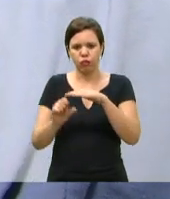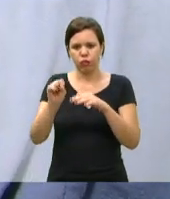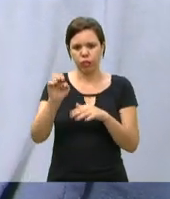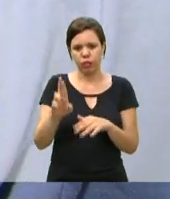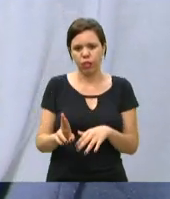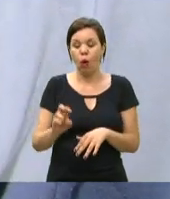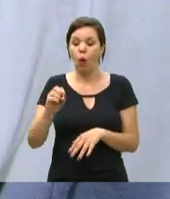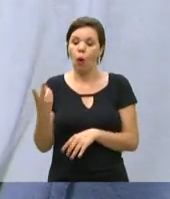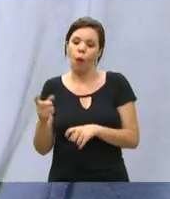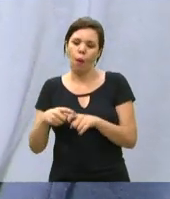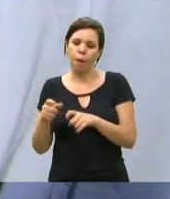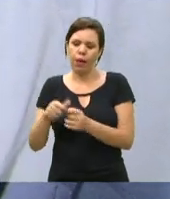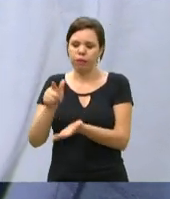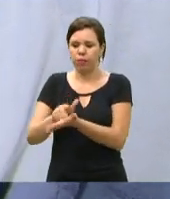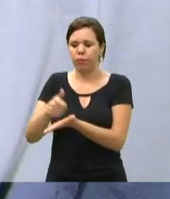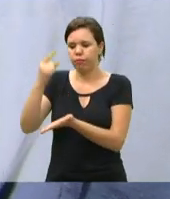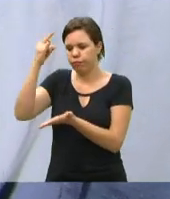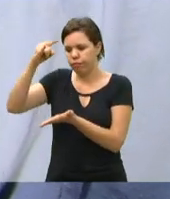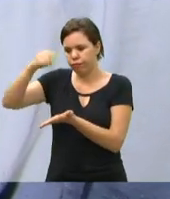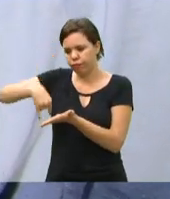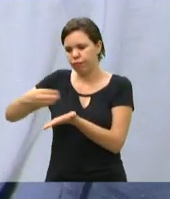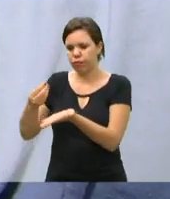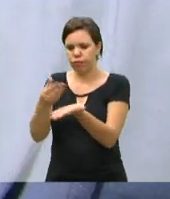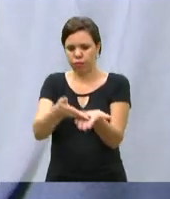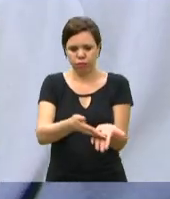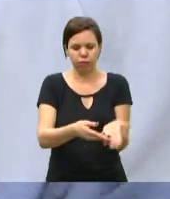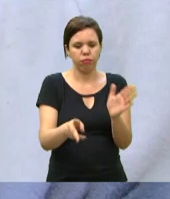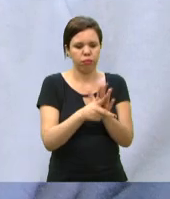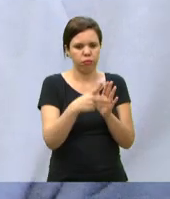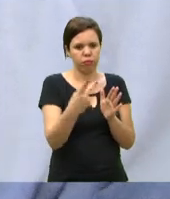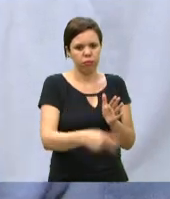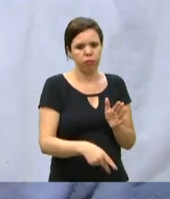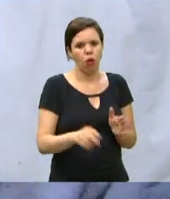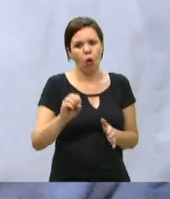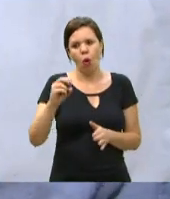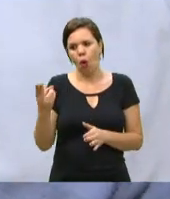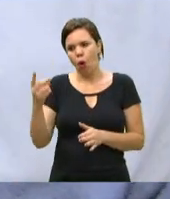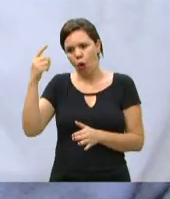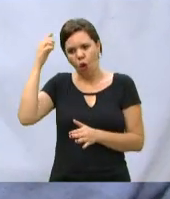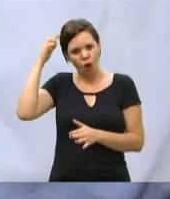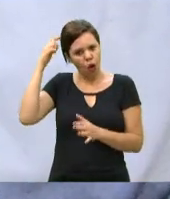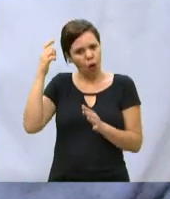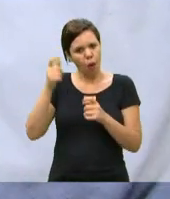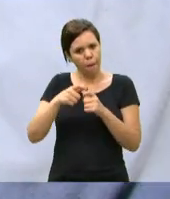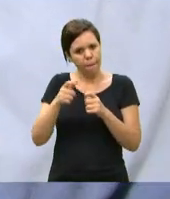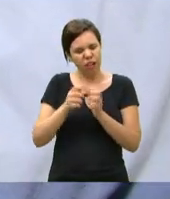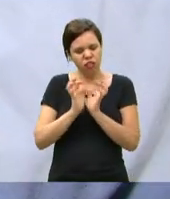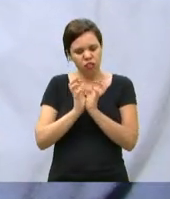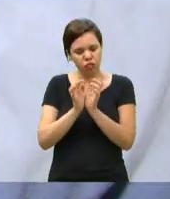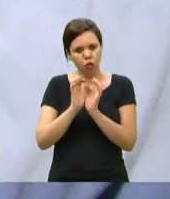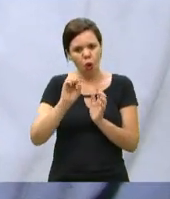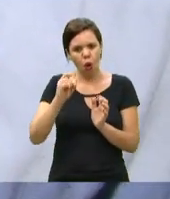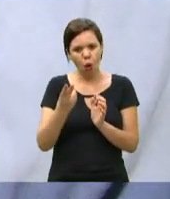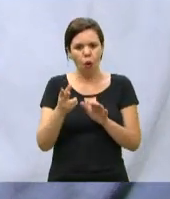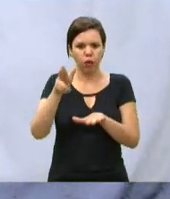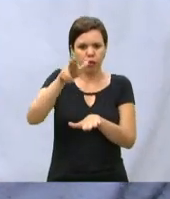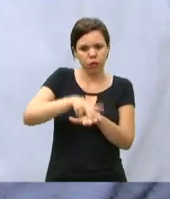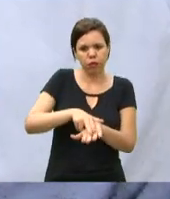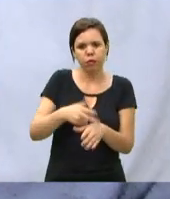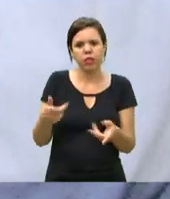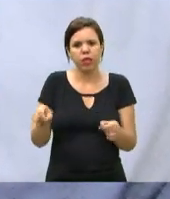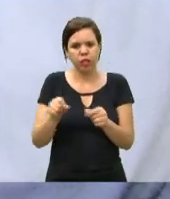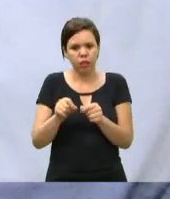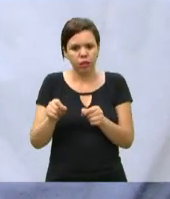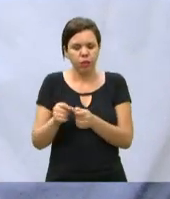pelos médicos. Geralmente as especialidades, porque ou um neurologista ou um psiquiatra, e que